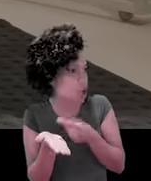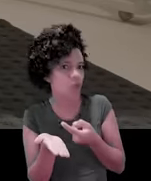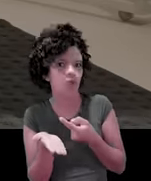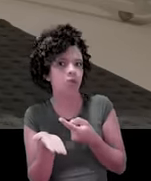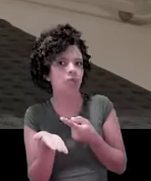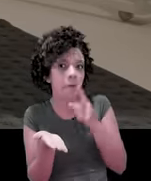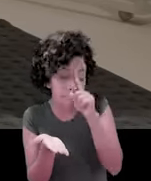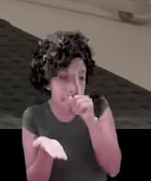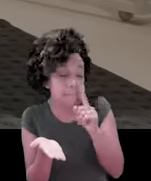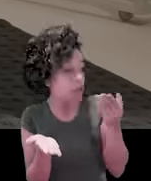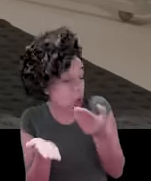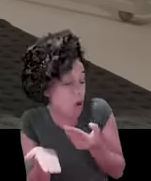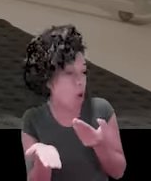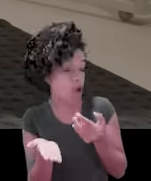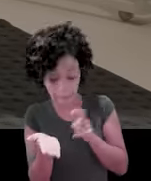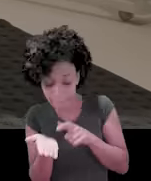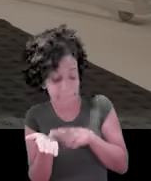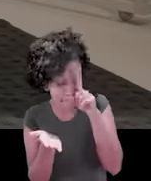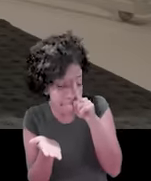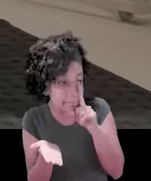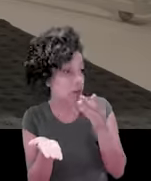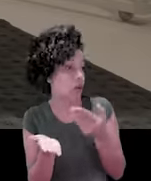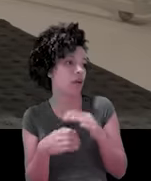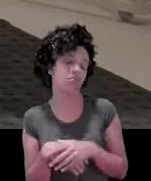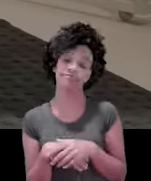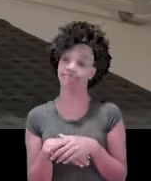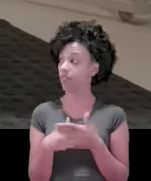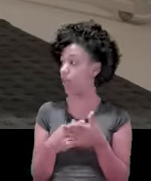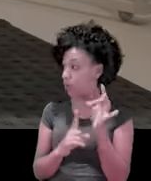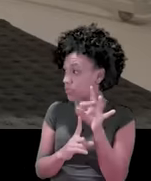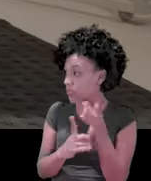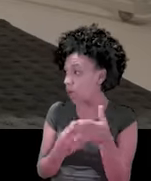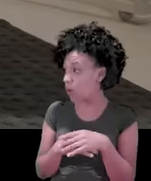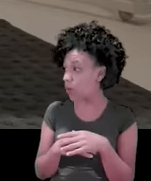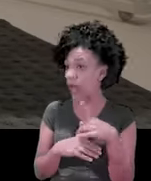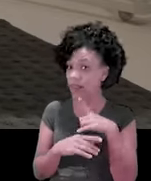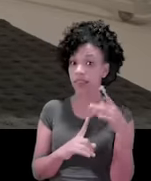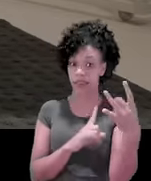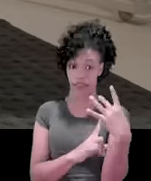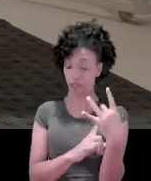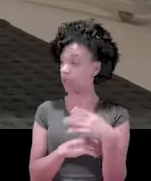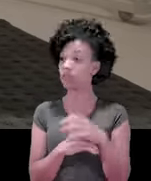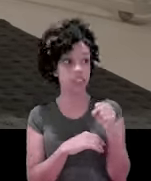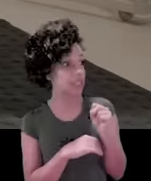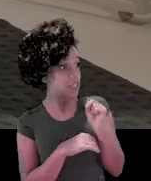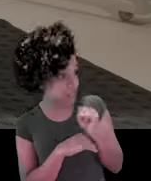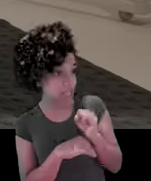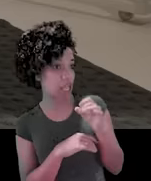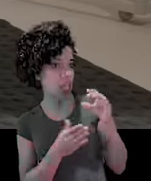que diz assim então meu tem perigo tem perigo velho manda um sinal né ele vai receber um sinal